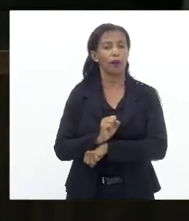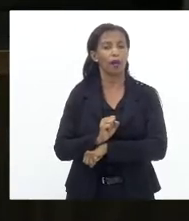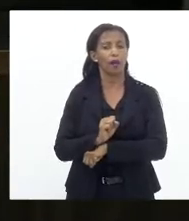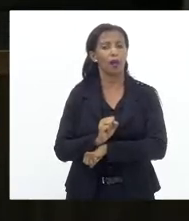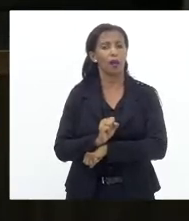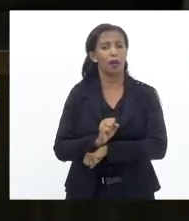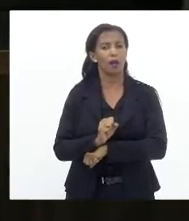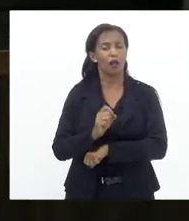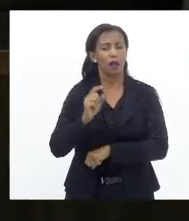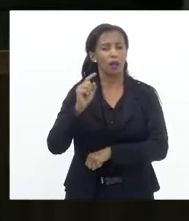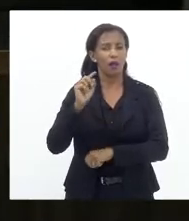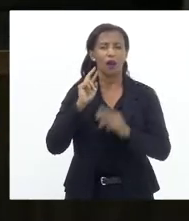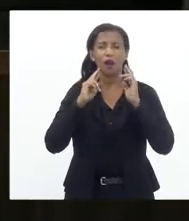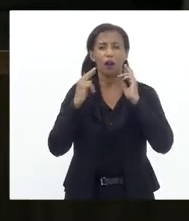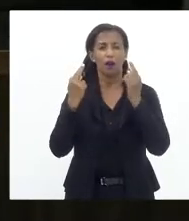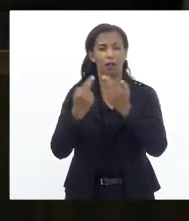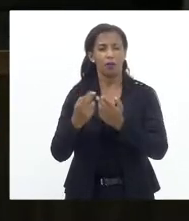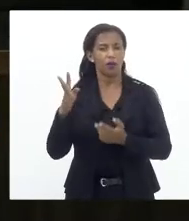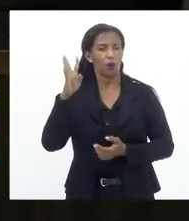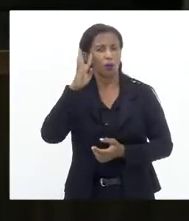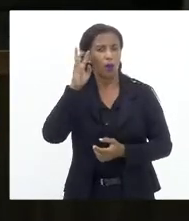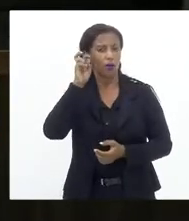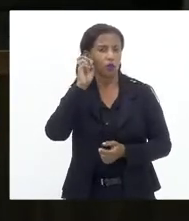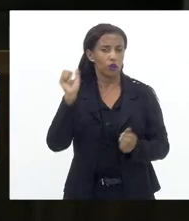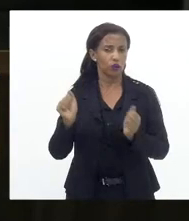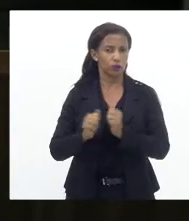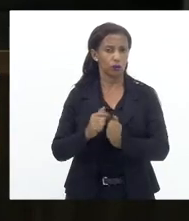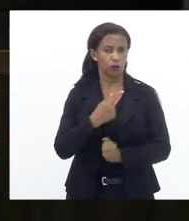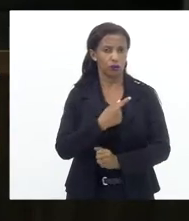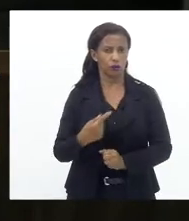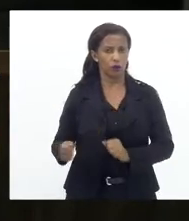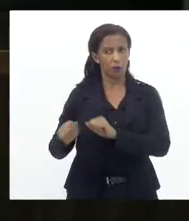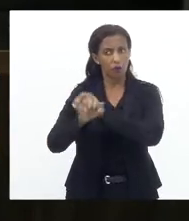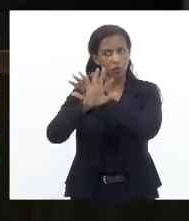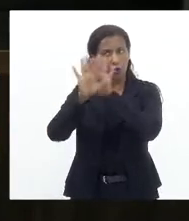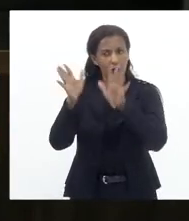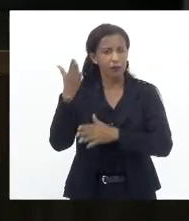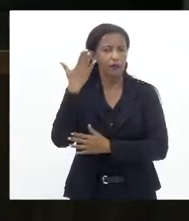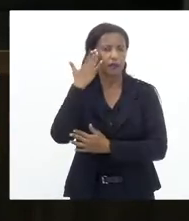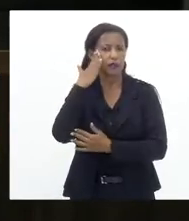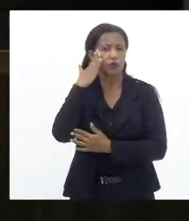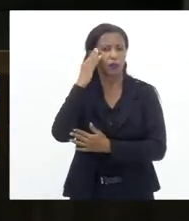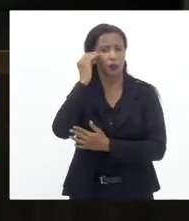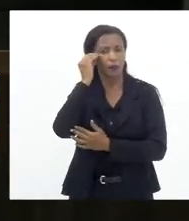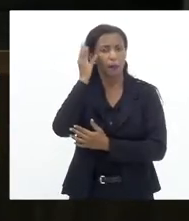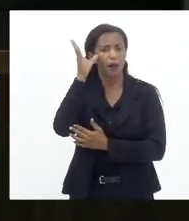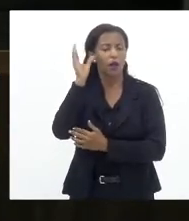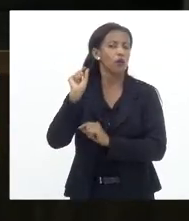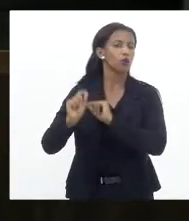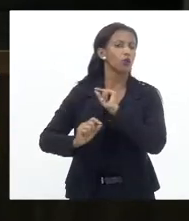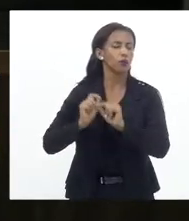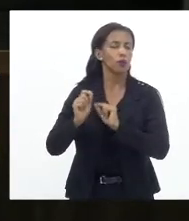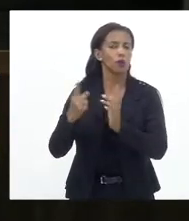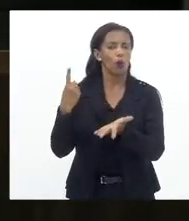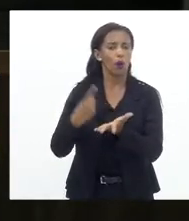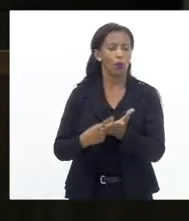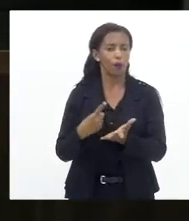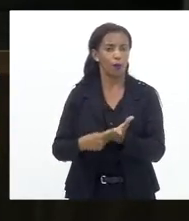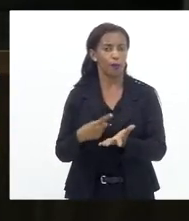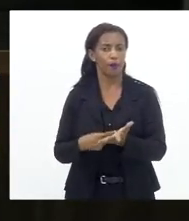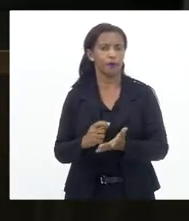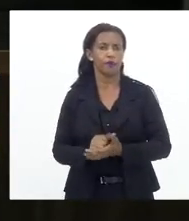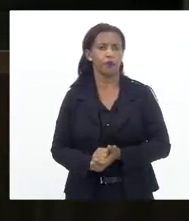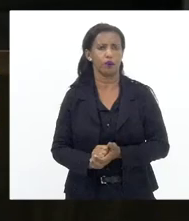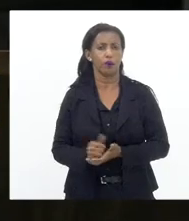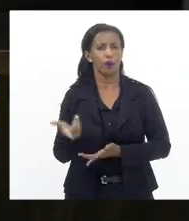mínimo a reunião da próxima semana com o governador porque a gente pudesse ter mais clareza do que a gente pode inclusive fazer de compromisso com